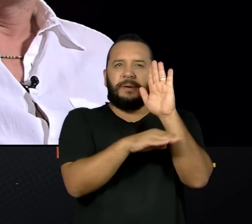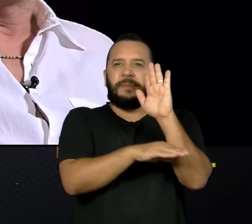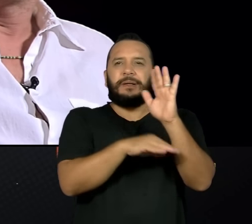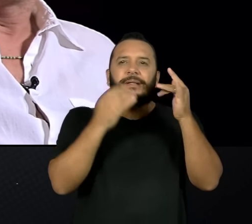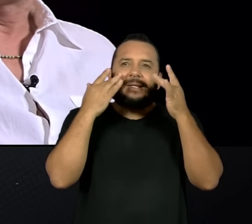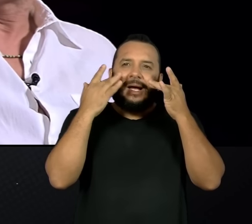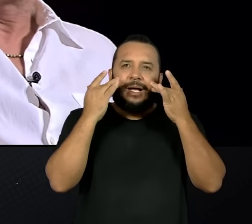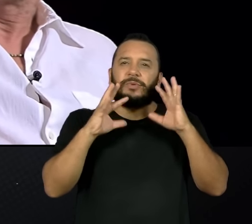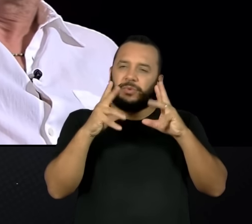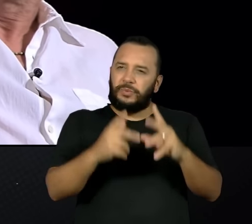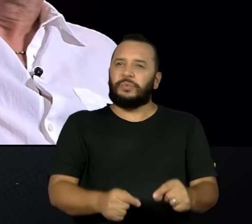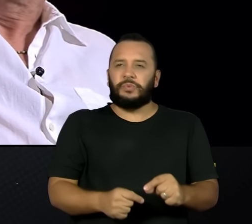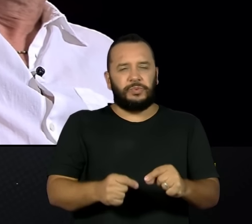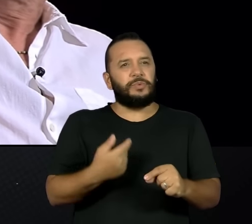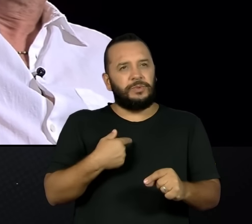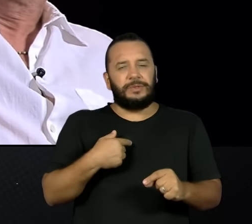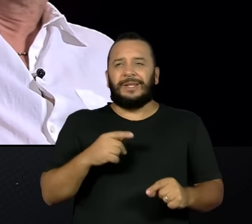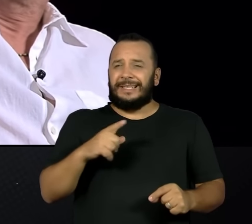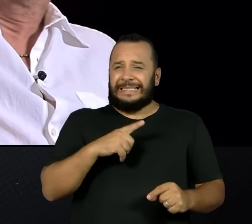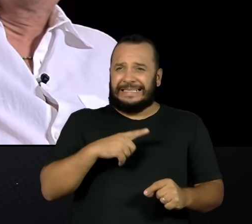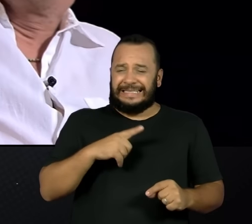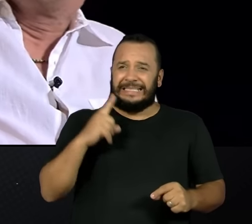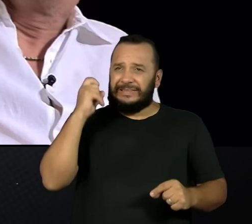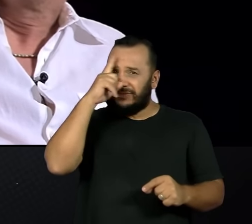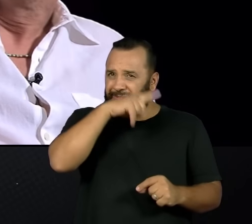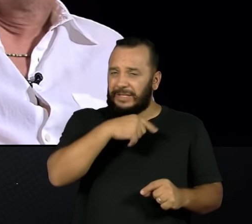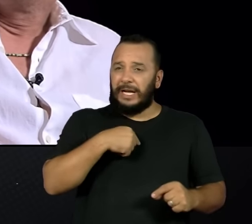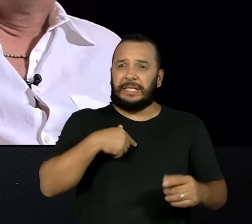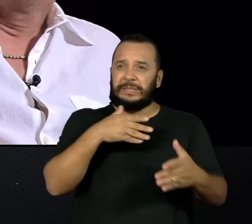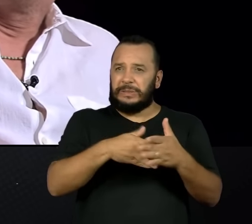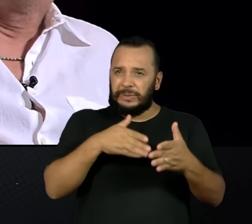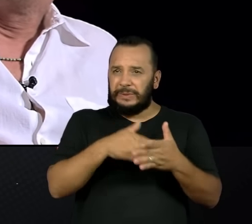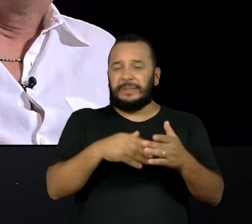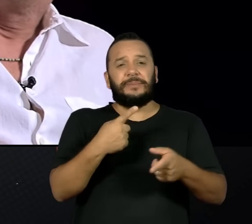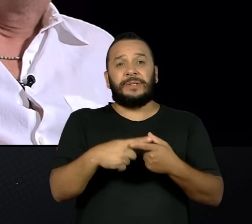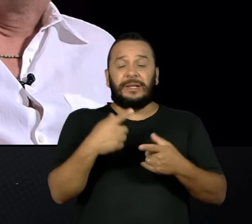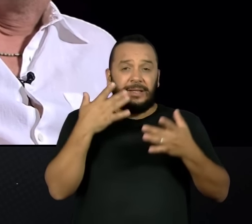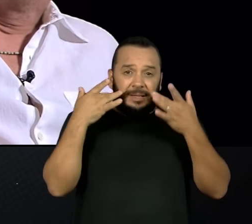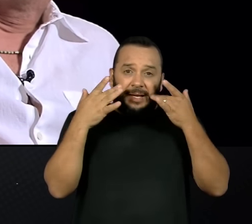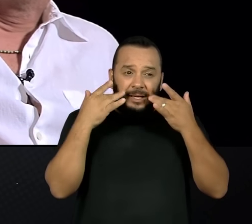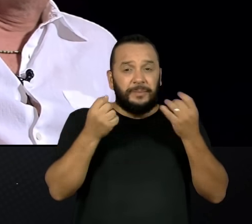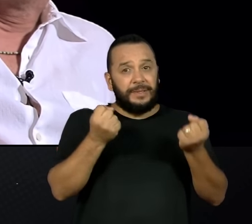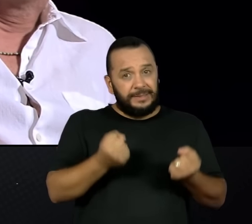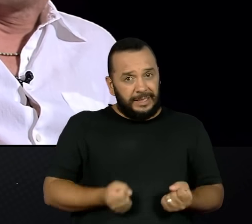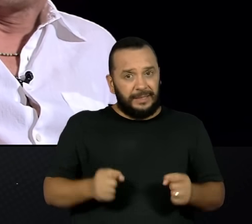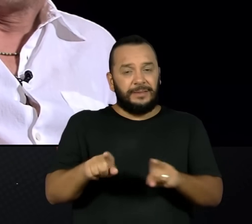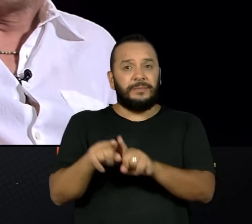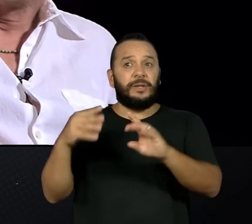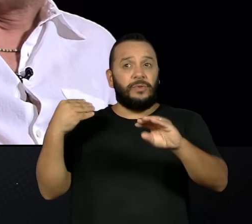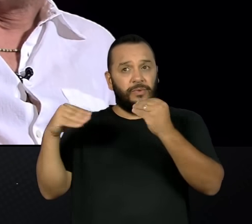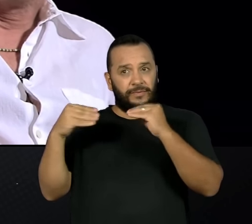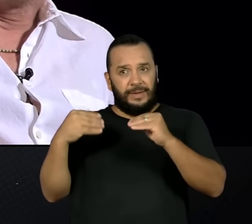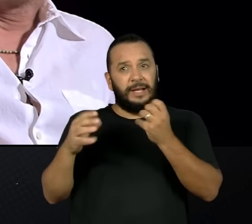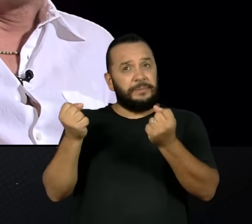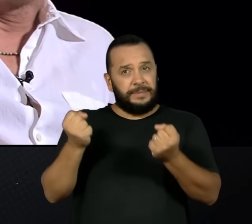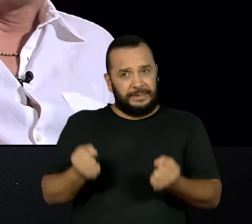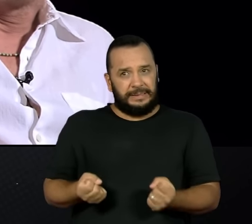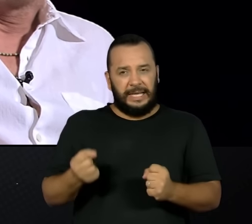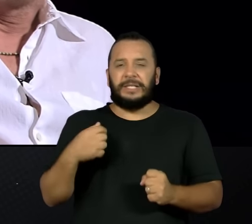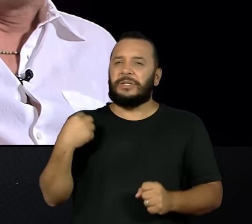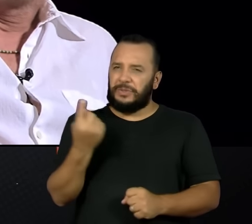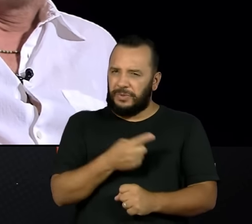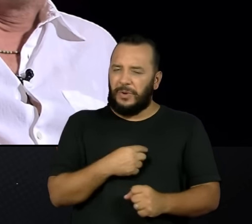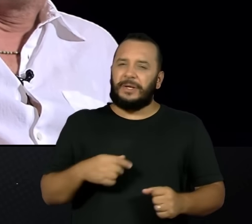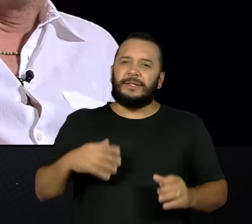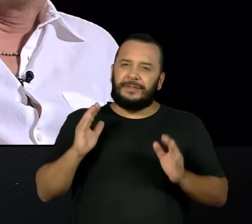final e honrou com muita dificuldade muita luta porque a peça exigia muito e a novela também exigia muito e fomos até o fim